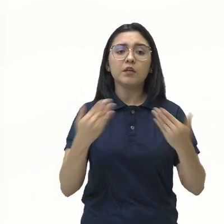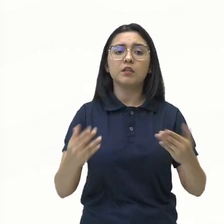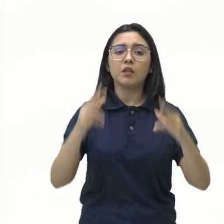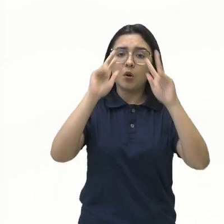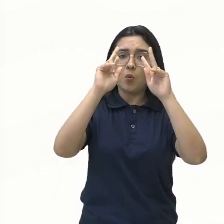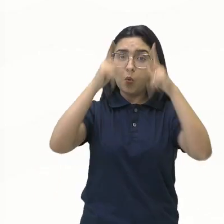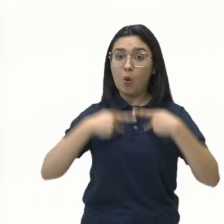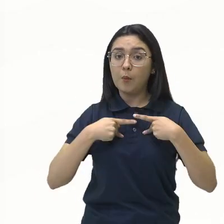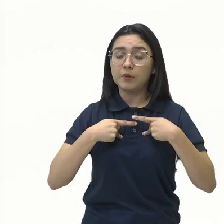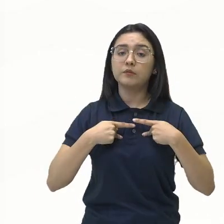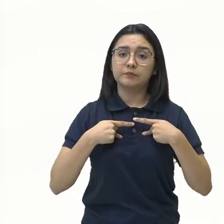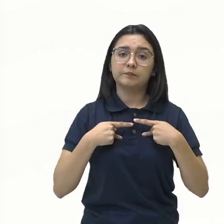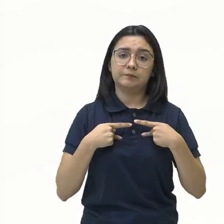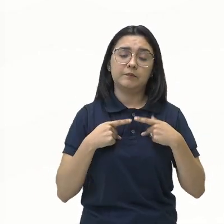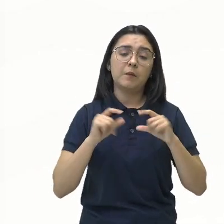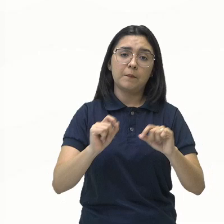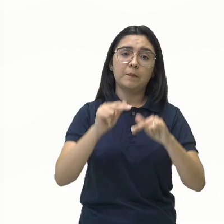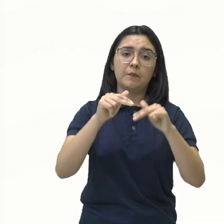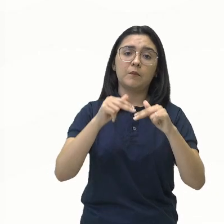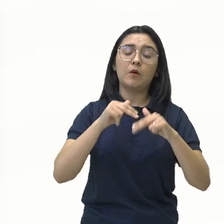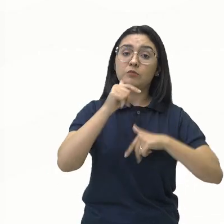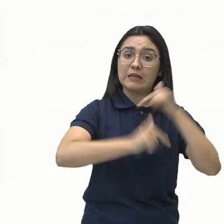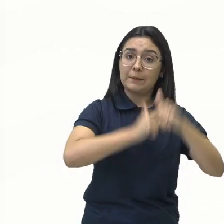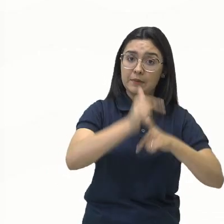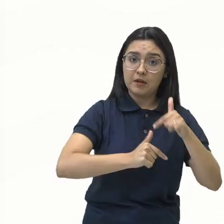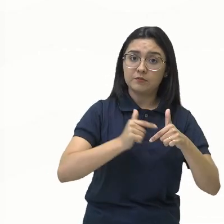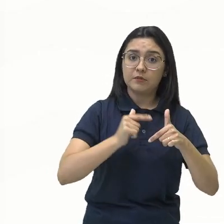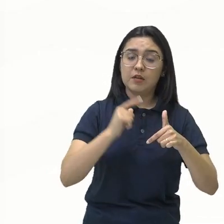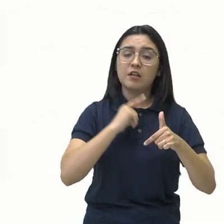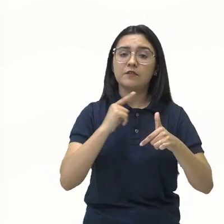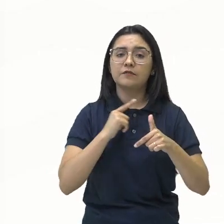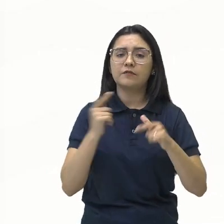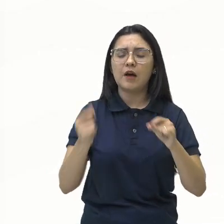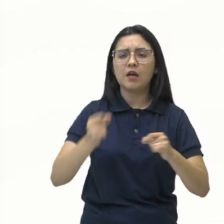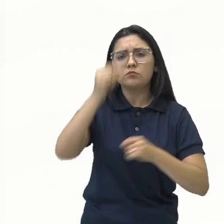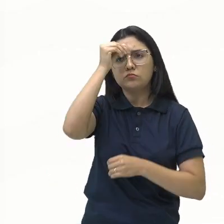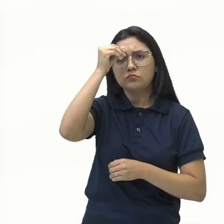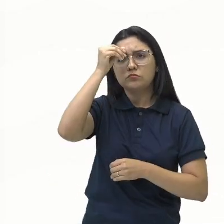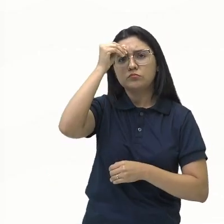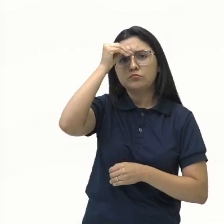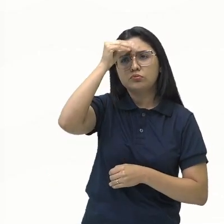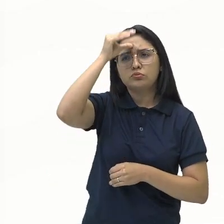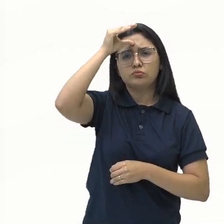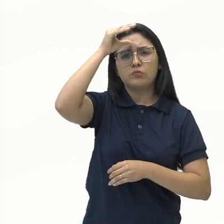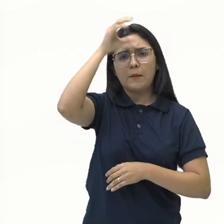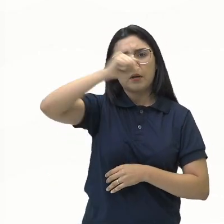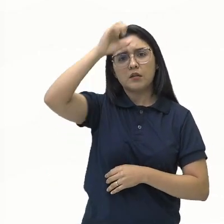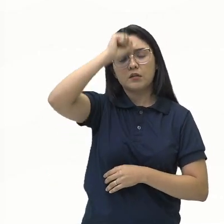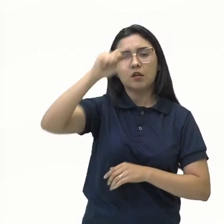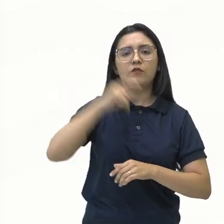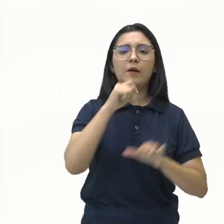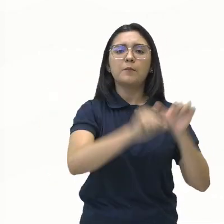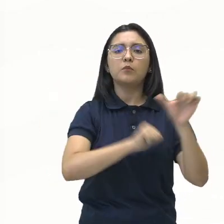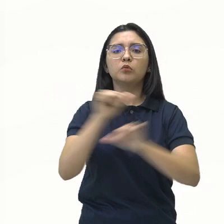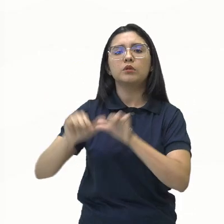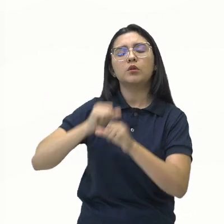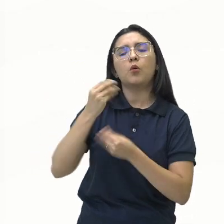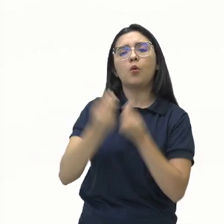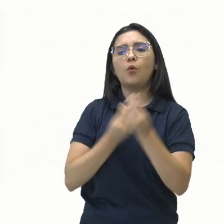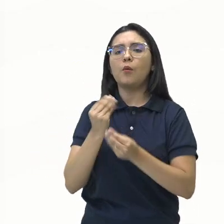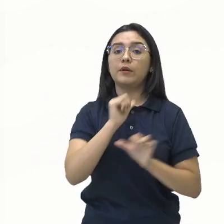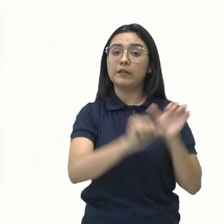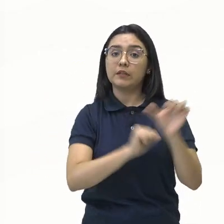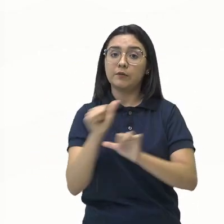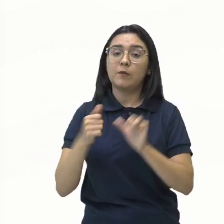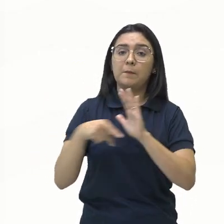ele vai, por meio desse trabalho, ele vai ali acumulando conhecimento e vai modificando essa forma como ele vai